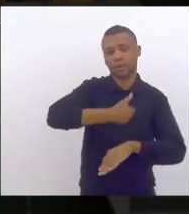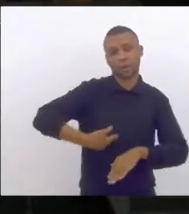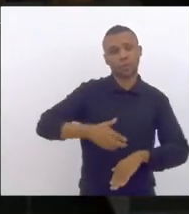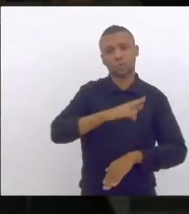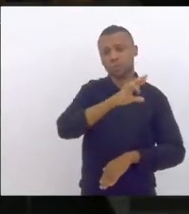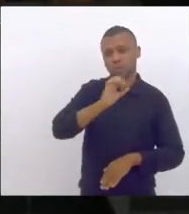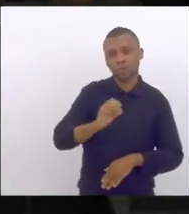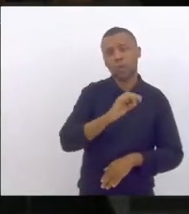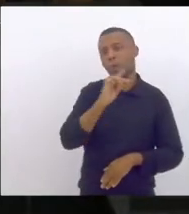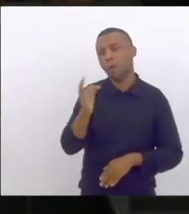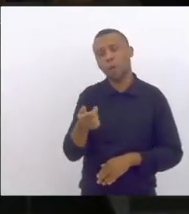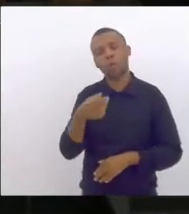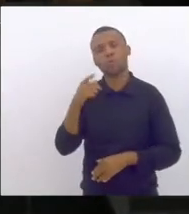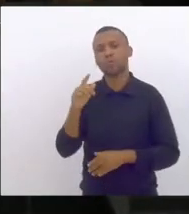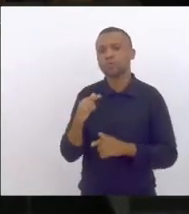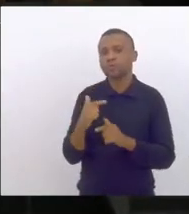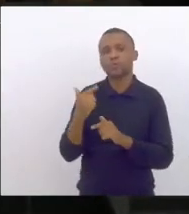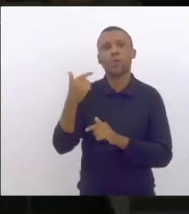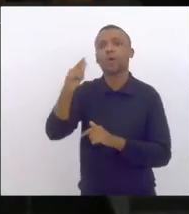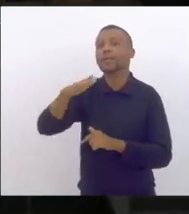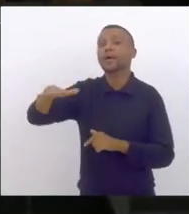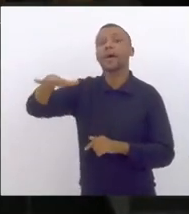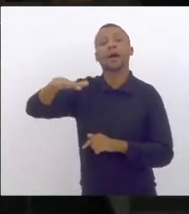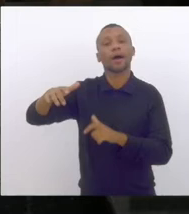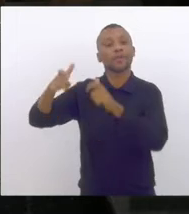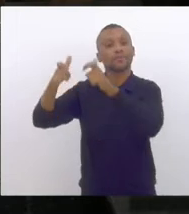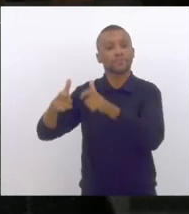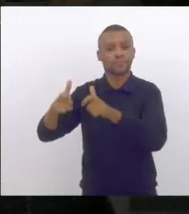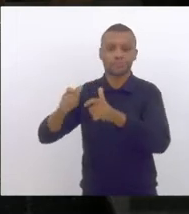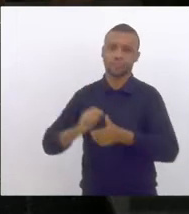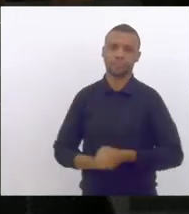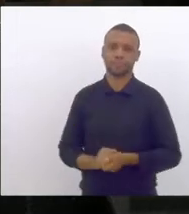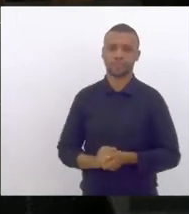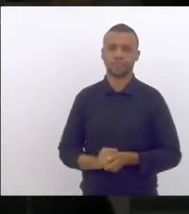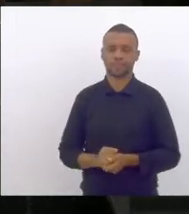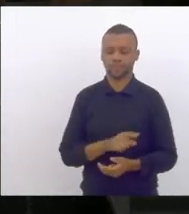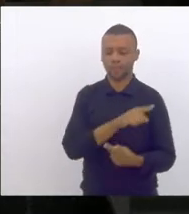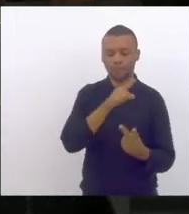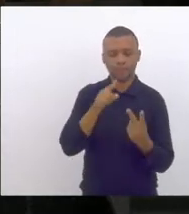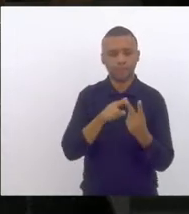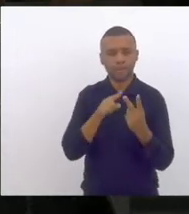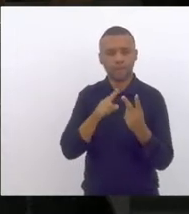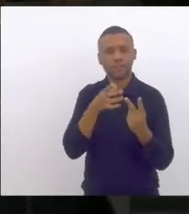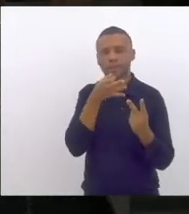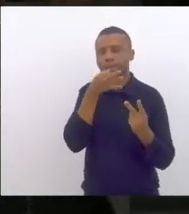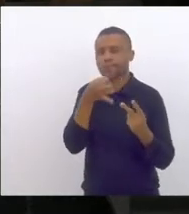com leste Então essa uma segunda observação